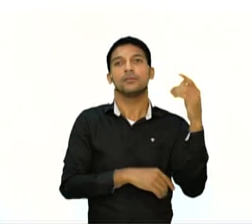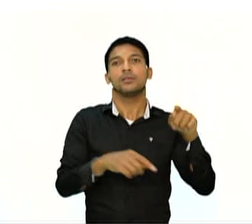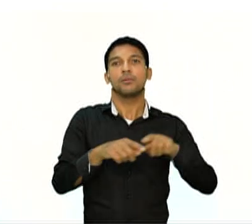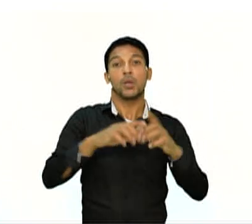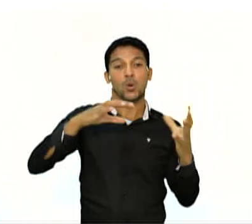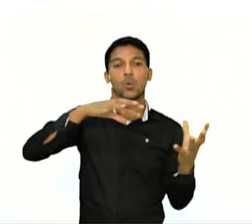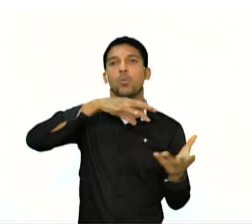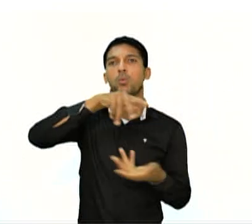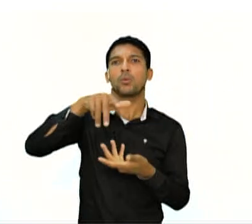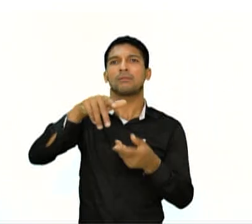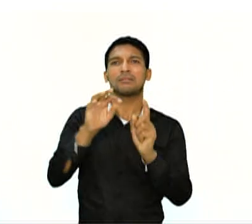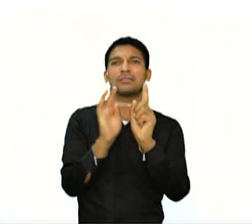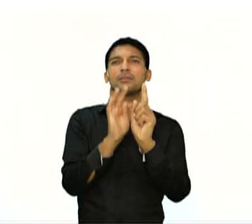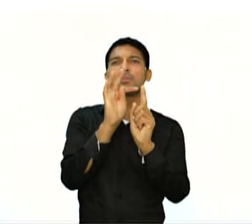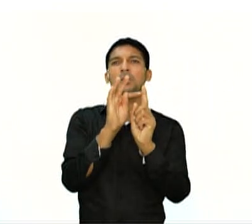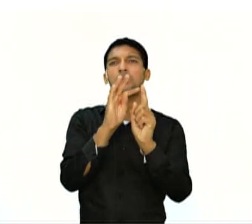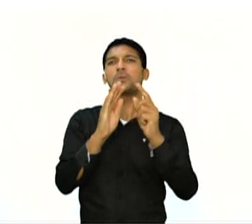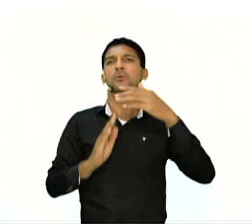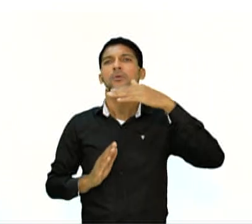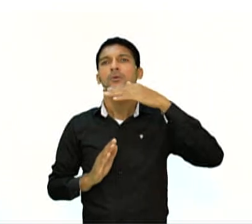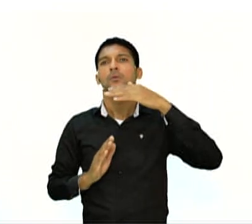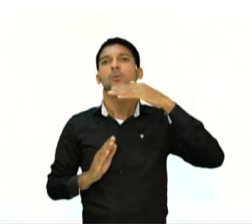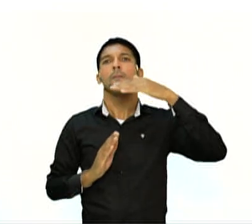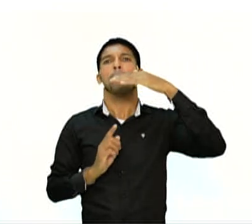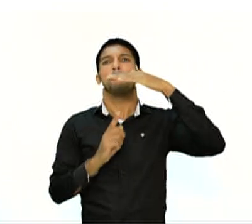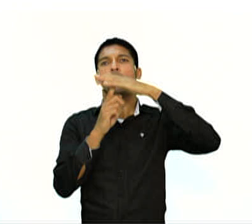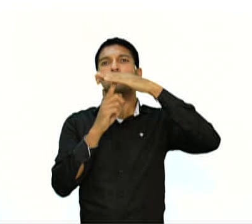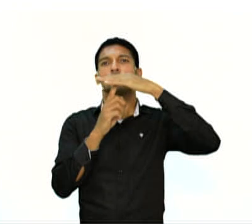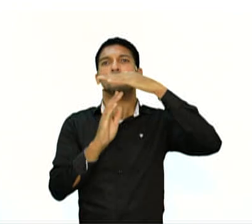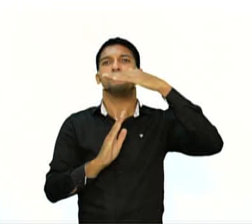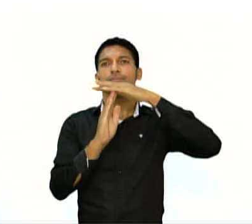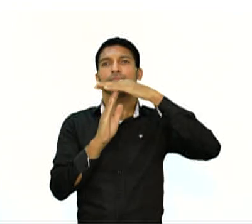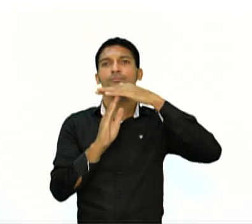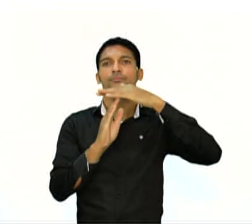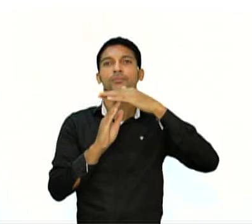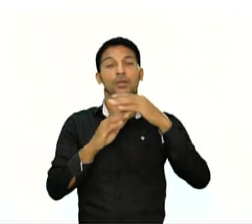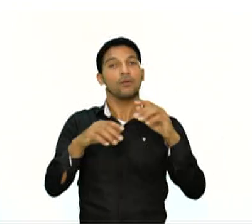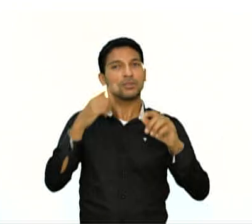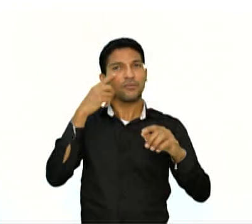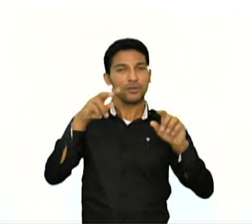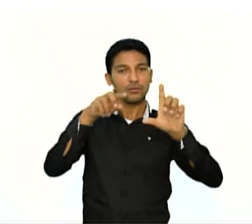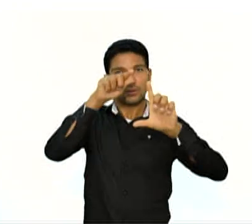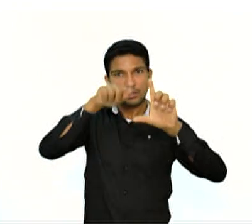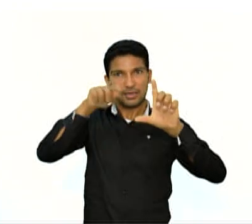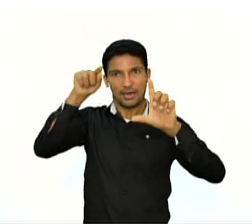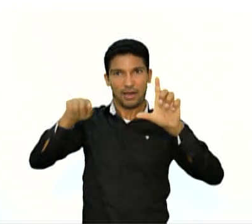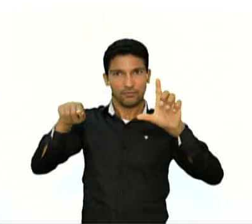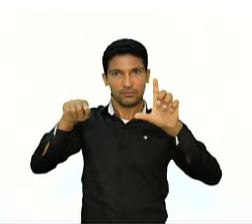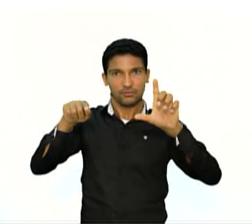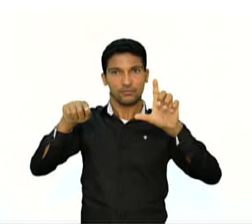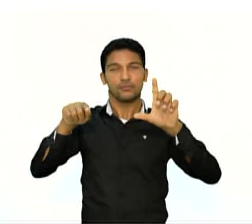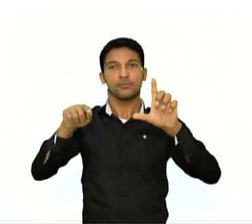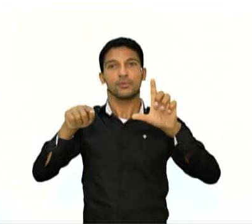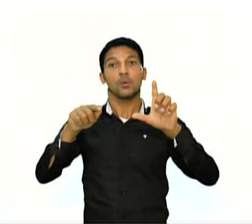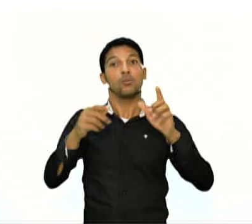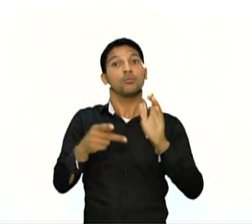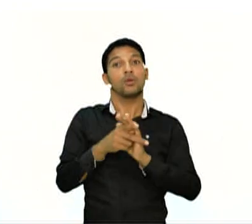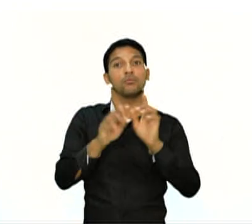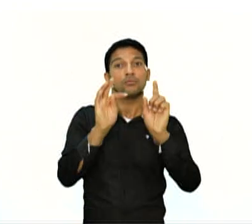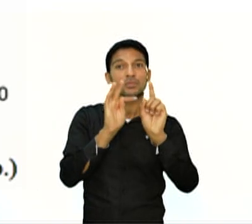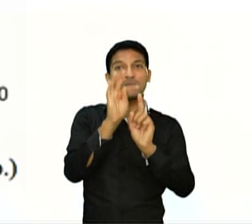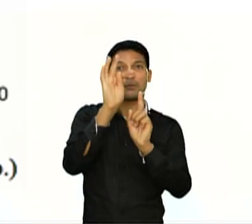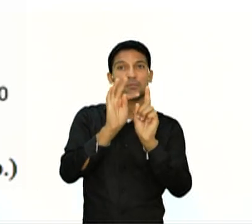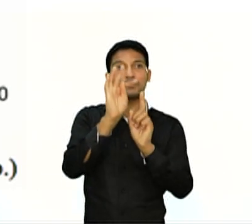um ponto mínimo e de máximo num período destacado pelo gráfico. Então vocês vão escrever sobre isso